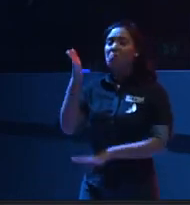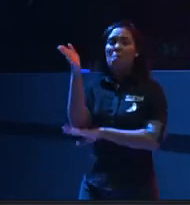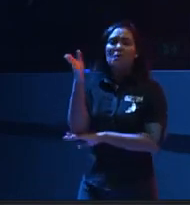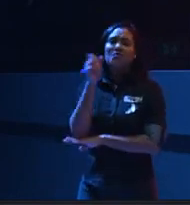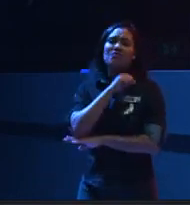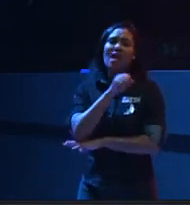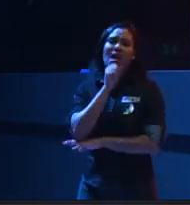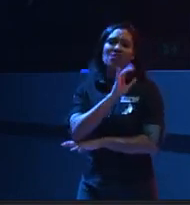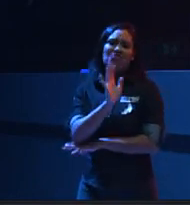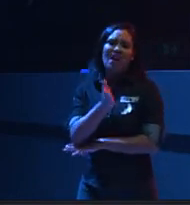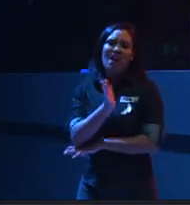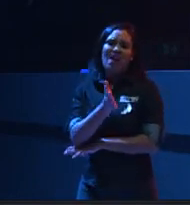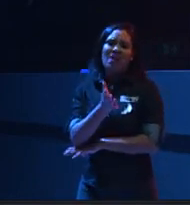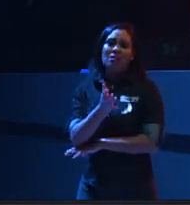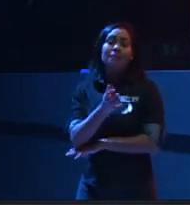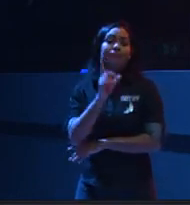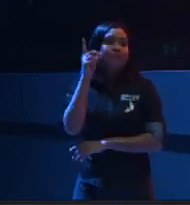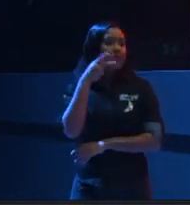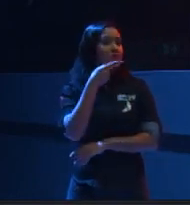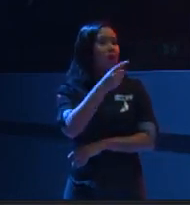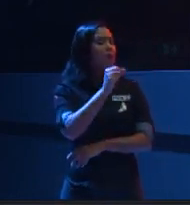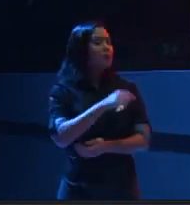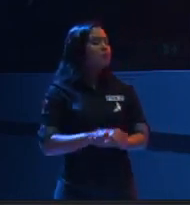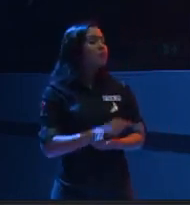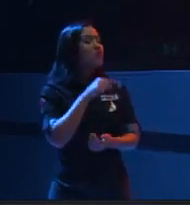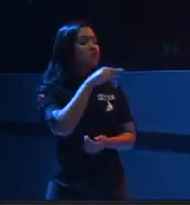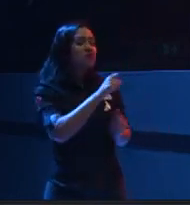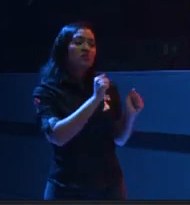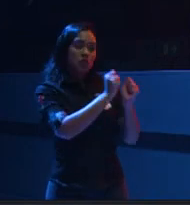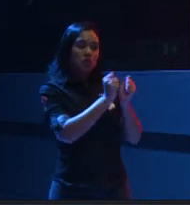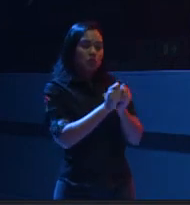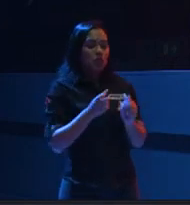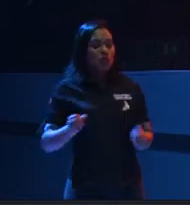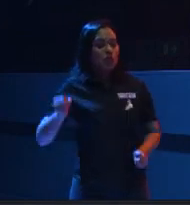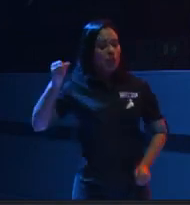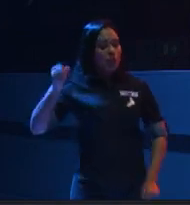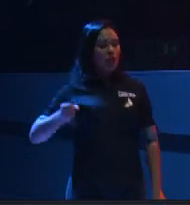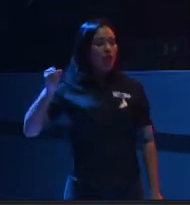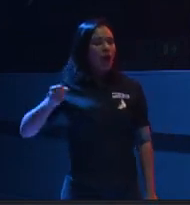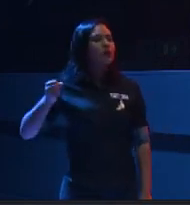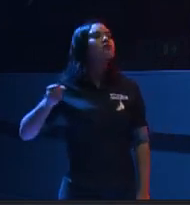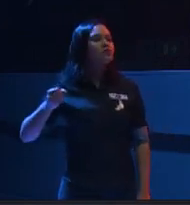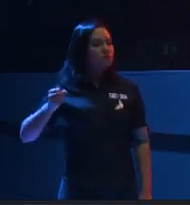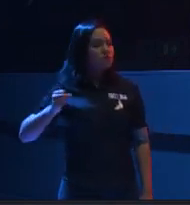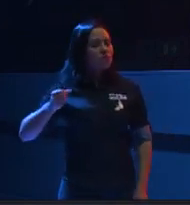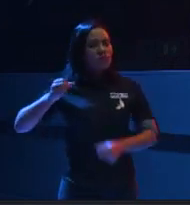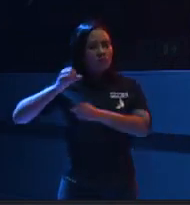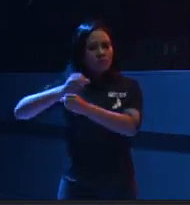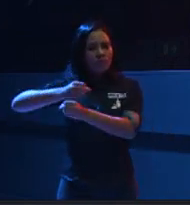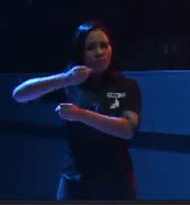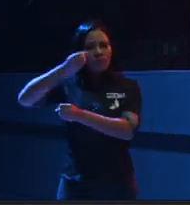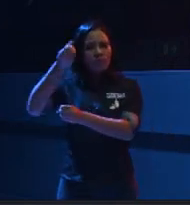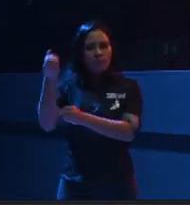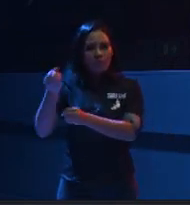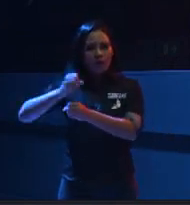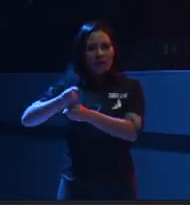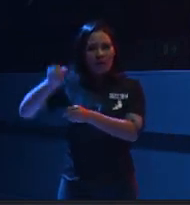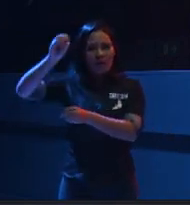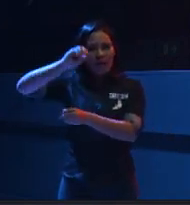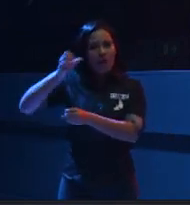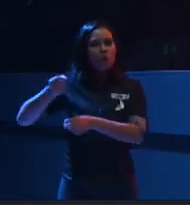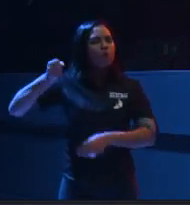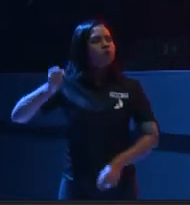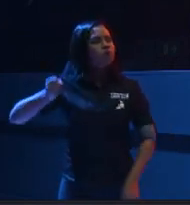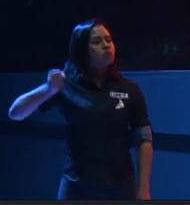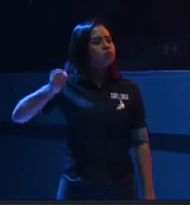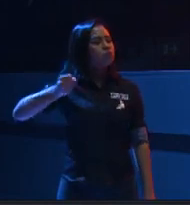madeira velha e Deus fala para ele leva esse cajado contigo porque toda vez que você olhar para esse cajado você vai